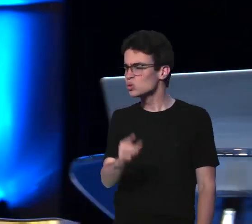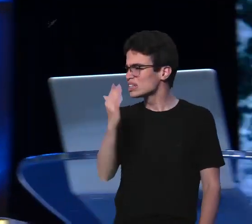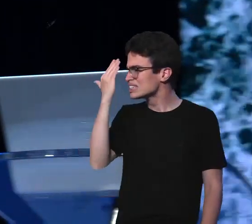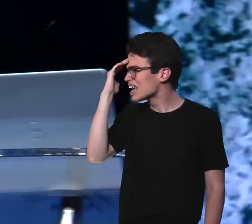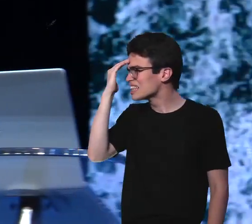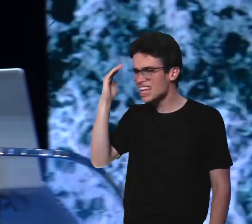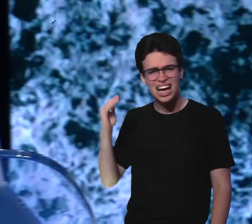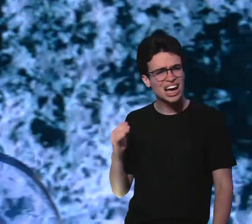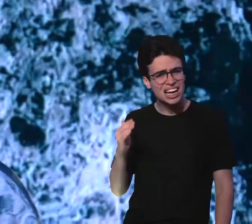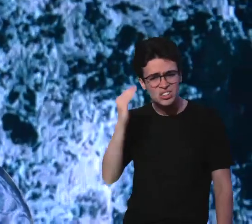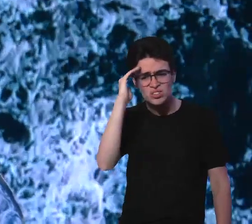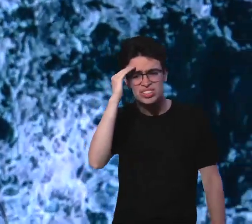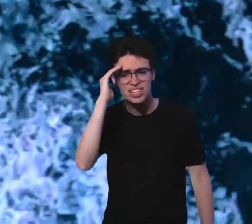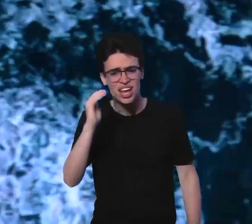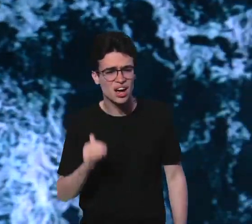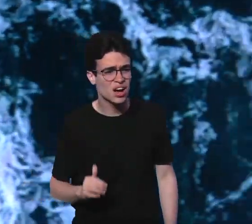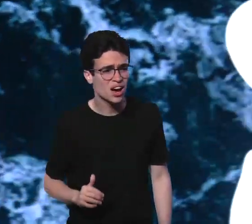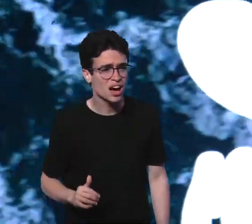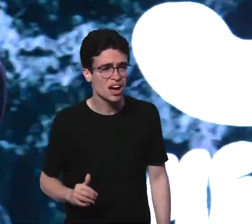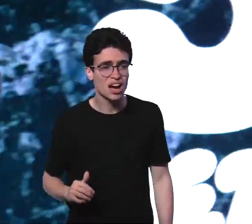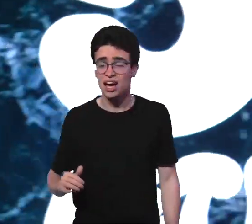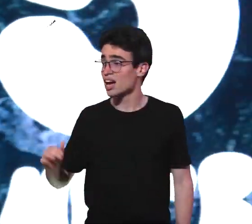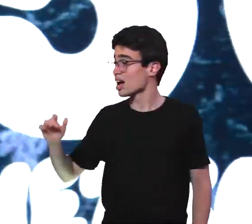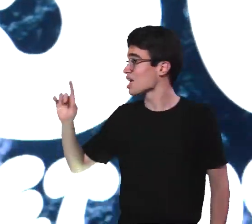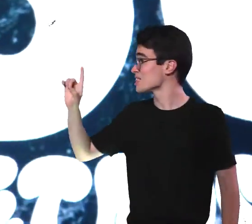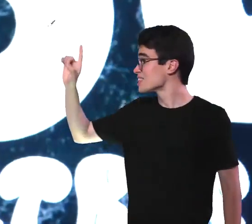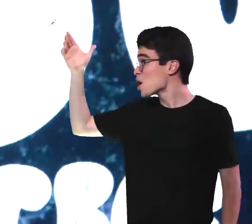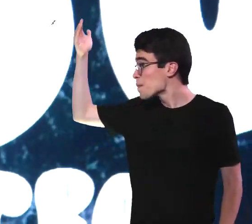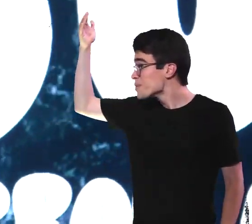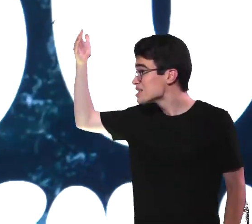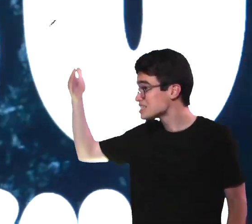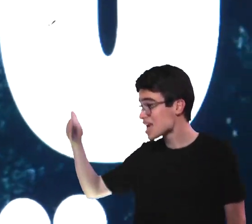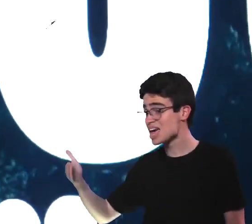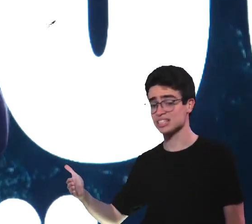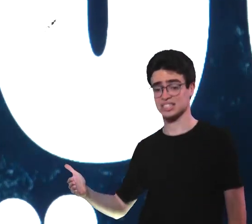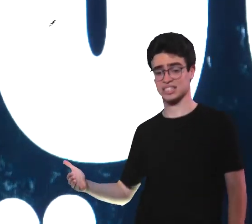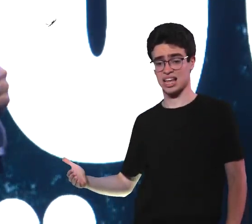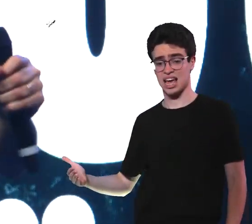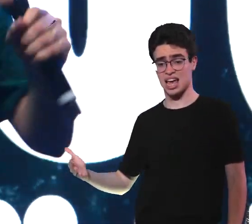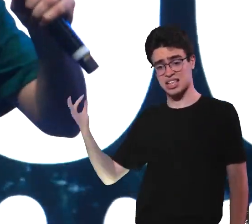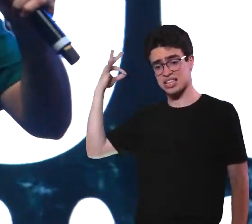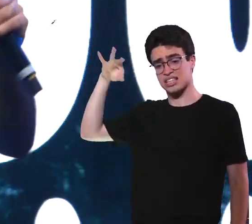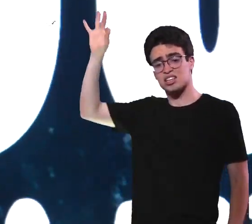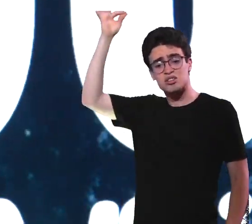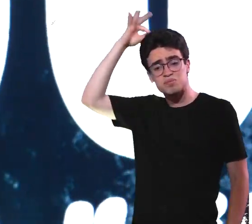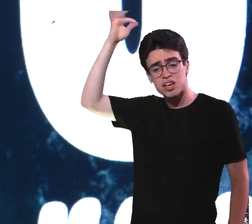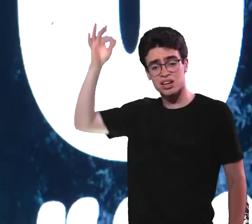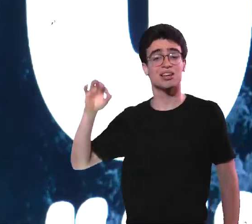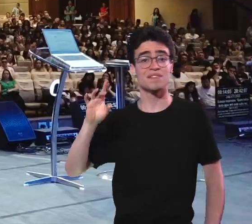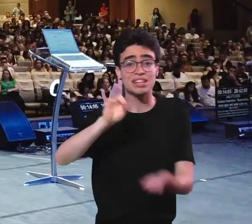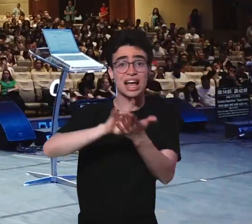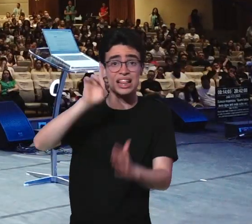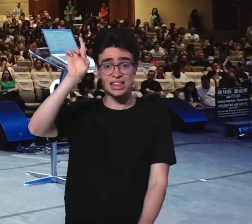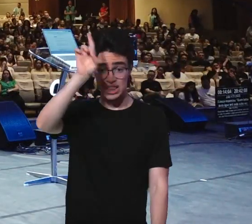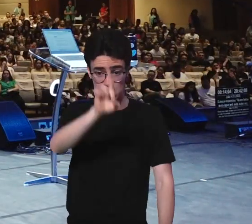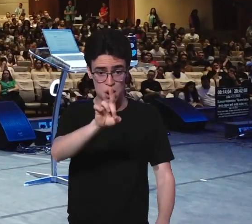acho que você não entendeu. A água da presença de Deus, o Deus que abriu o mar, o